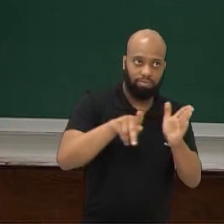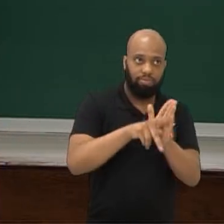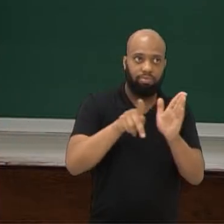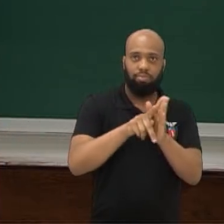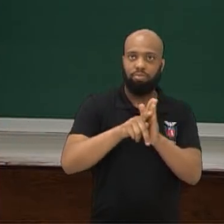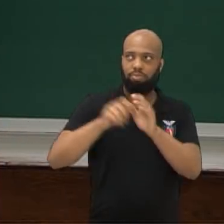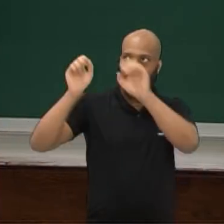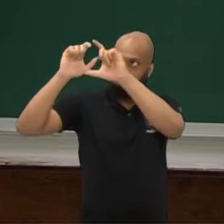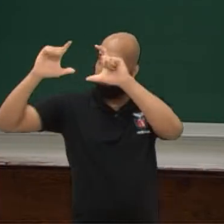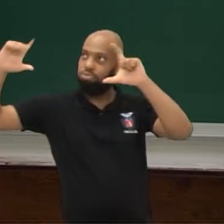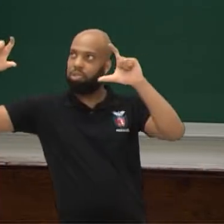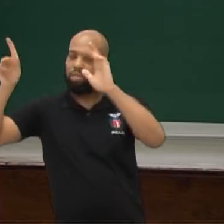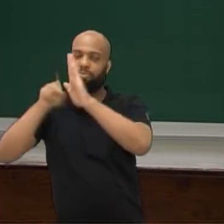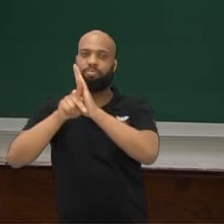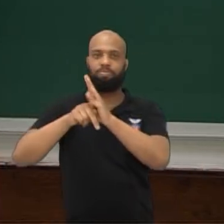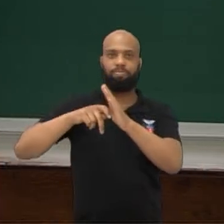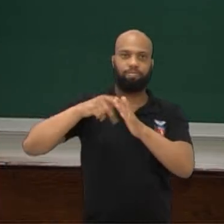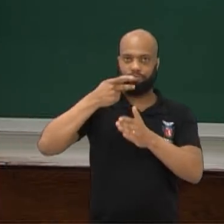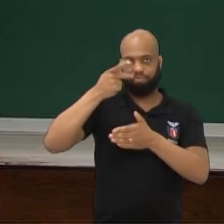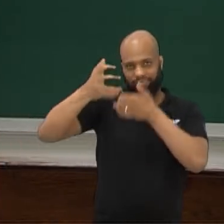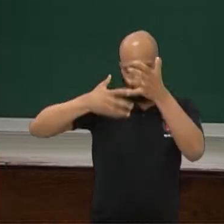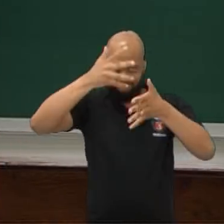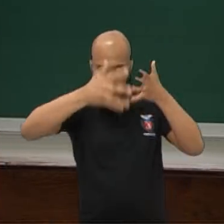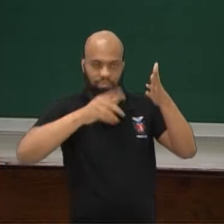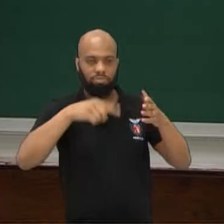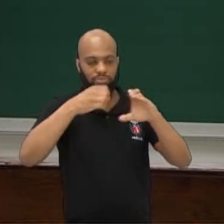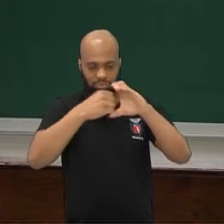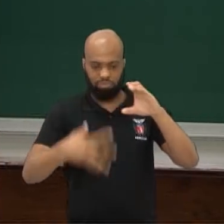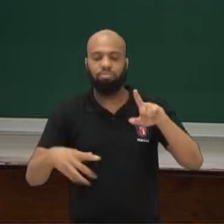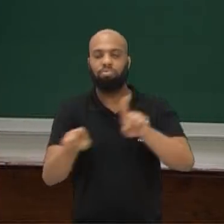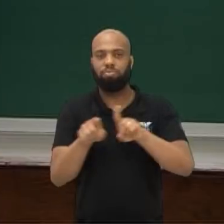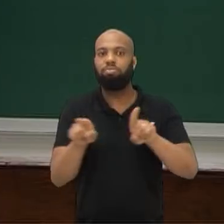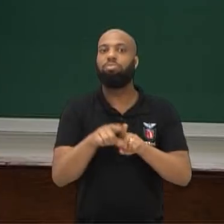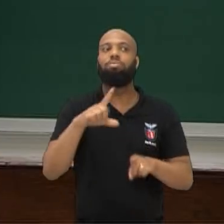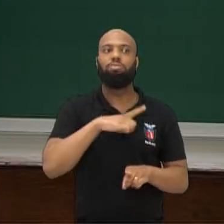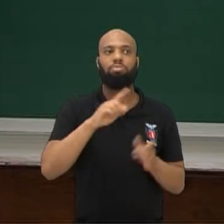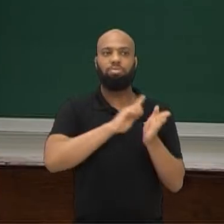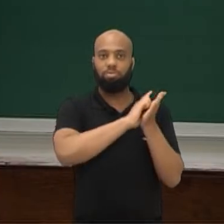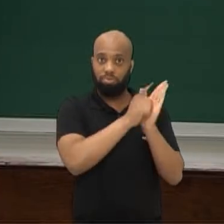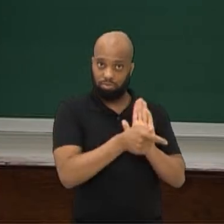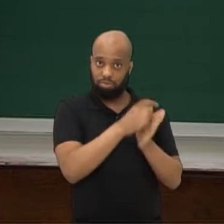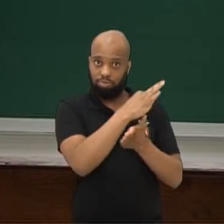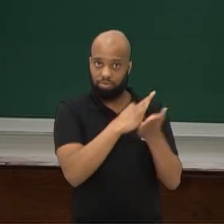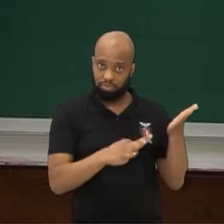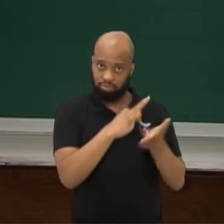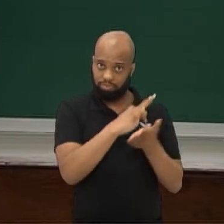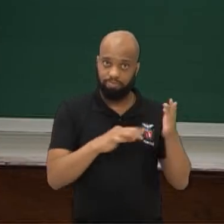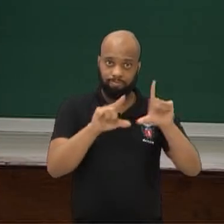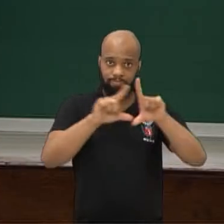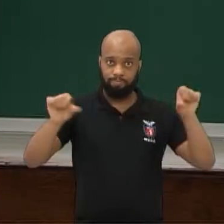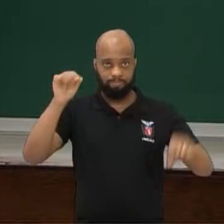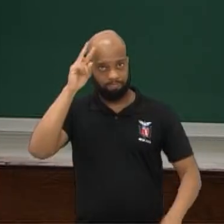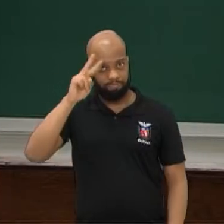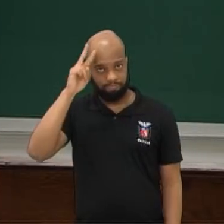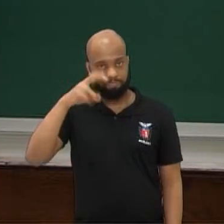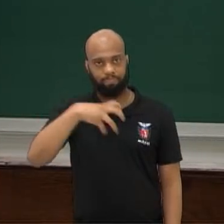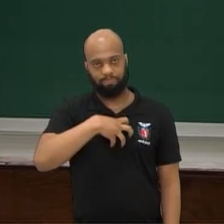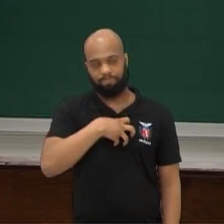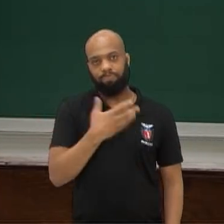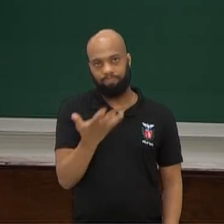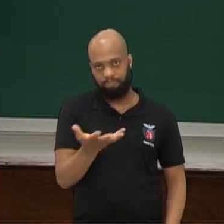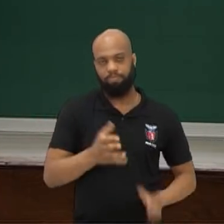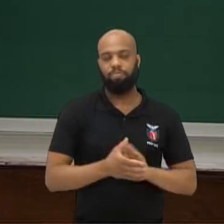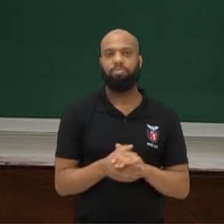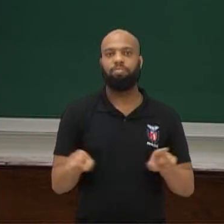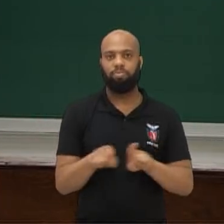de diálogos que compõem a tirinha. Né? Essas são as características do gênero textual tirinha, né, linguagem verbal,